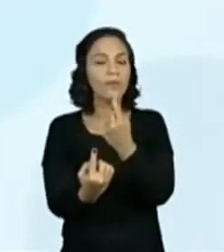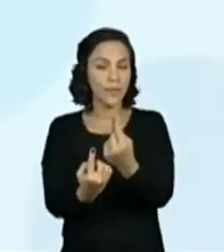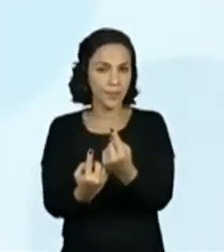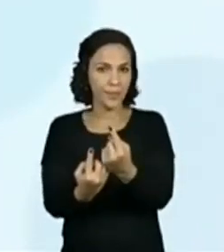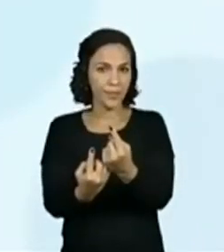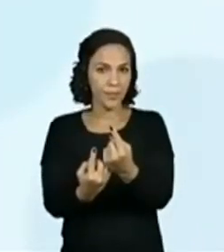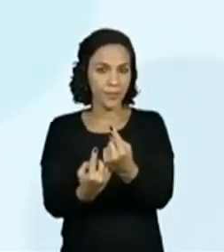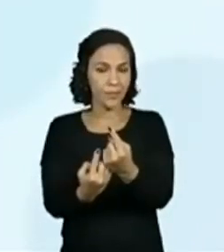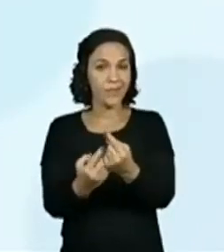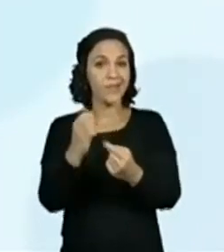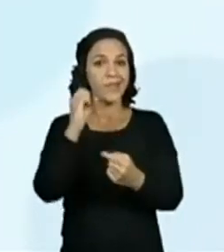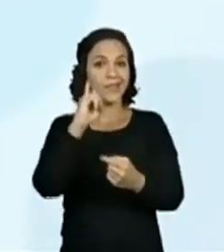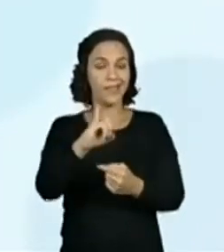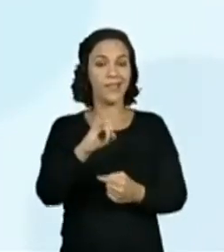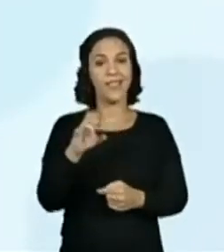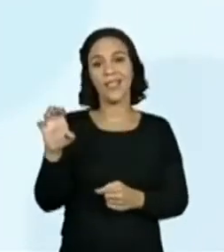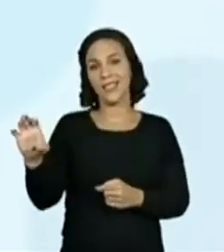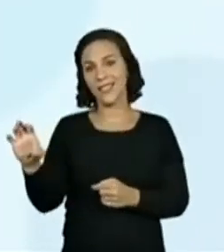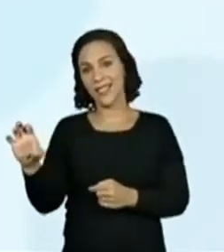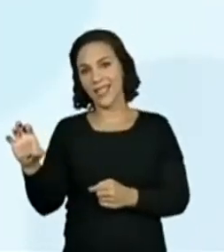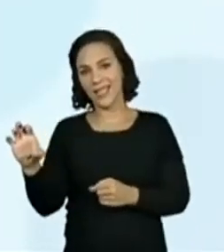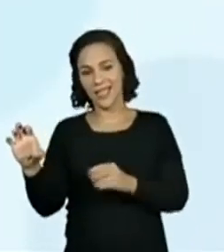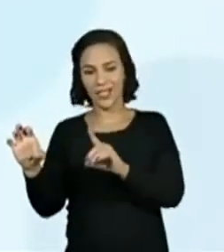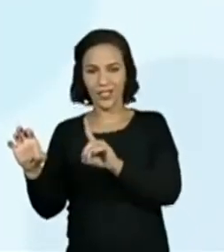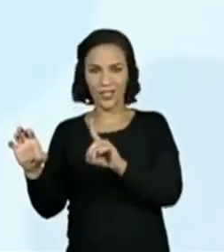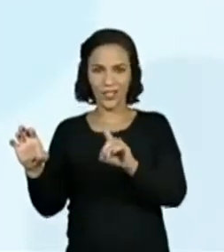da esquerda para a direita de quem olha,